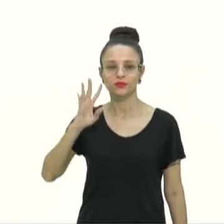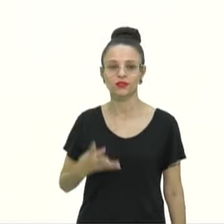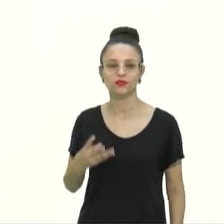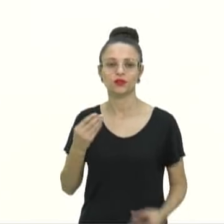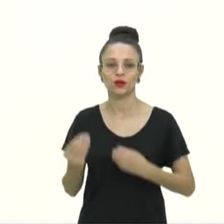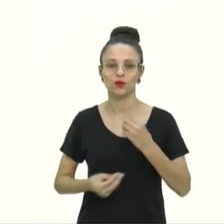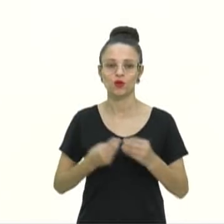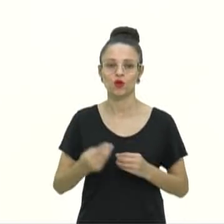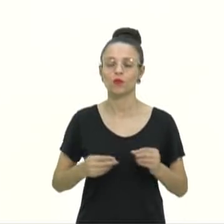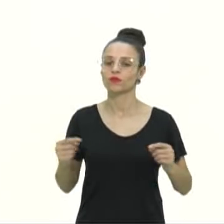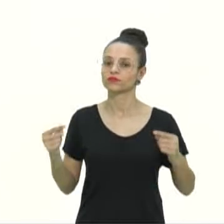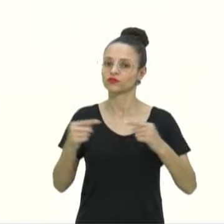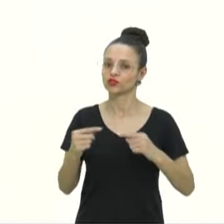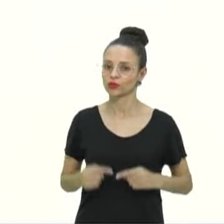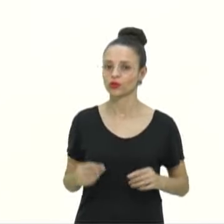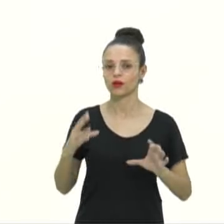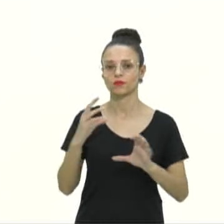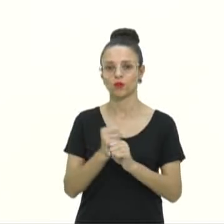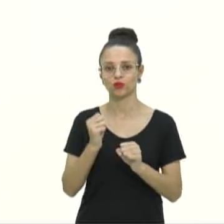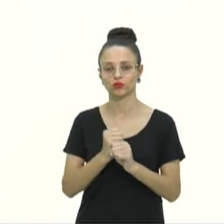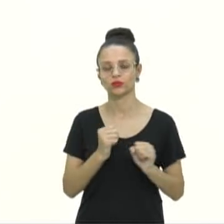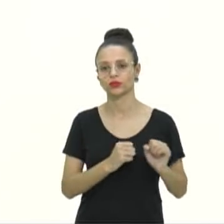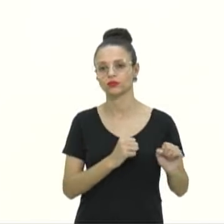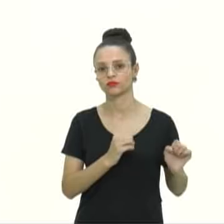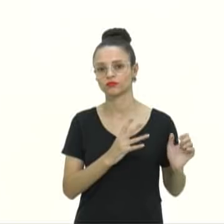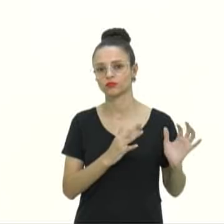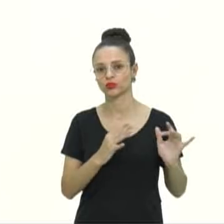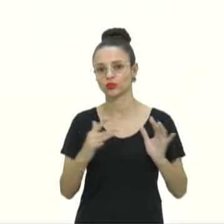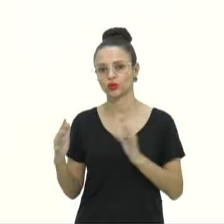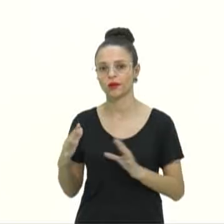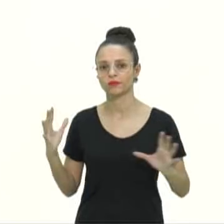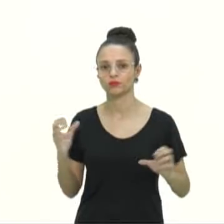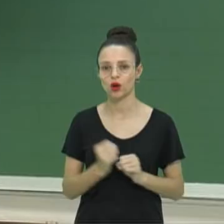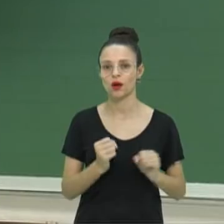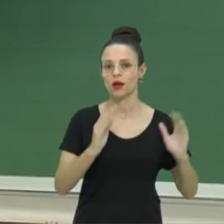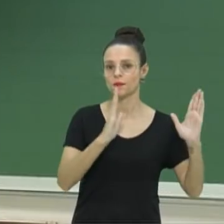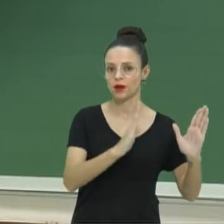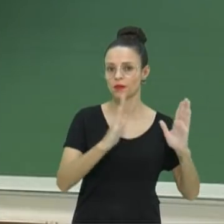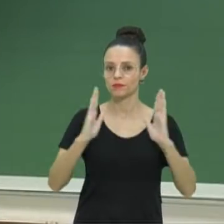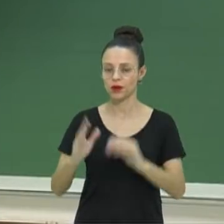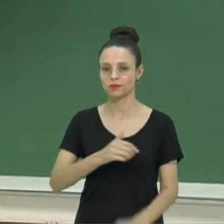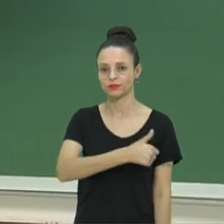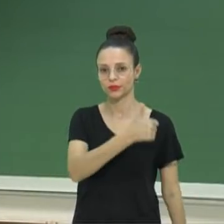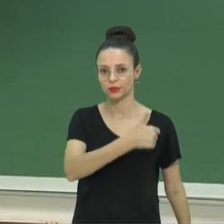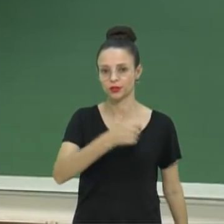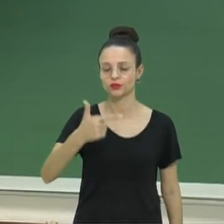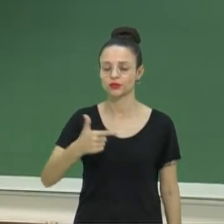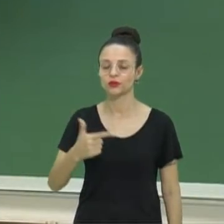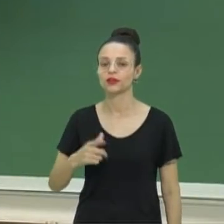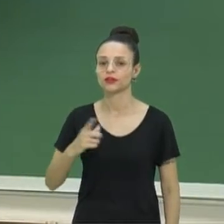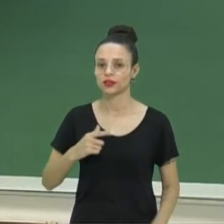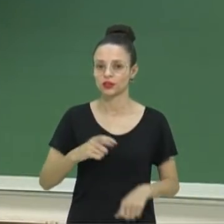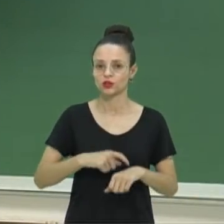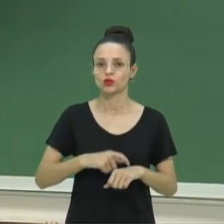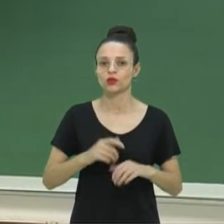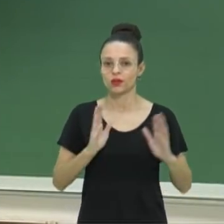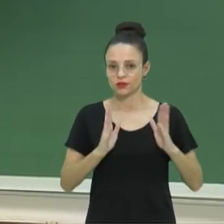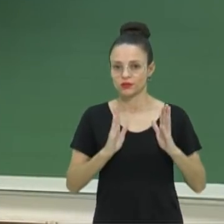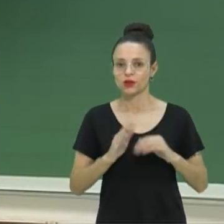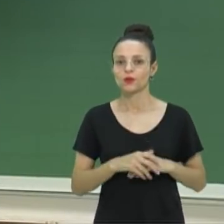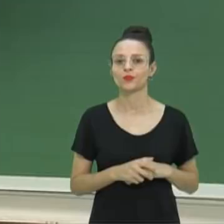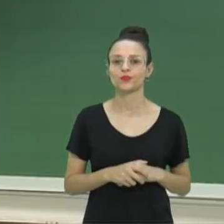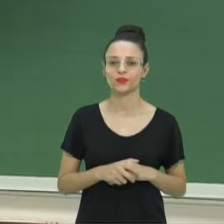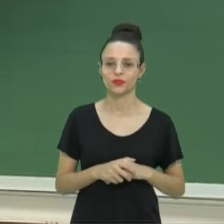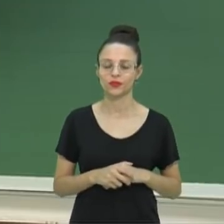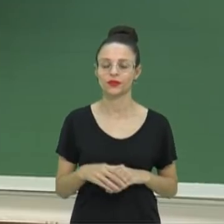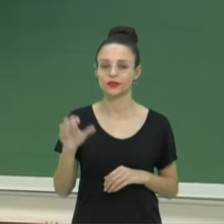feita de acordo com a pontuação acumulada ao longo dos 2 rounds. Então temos duração de combate, existe o período de duração, né?